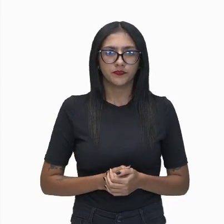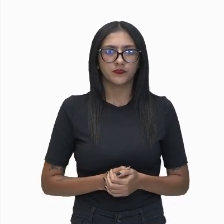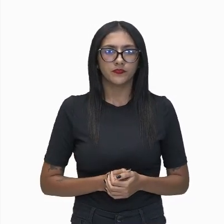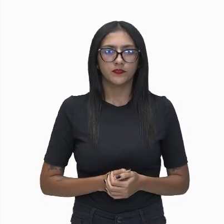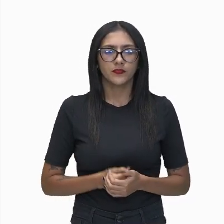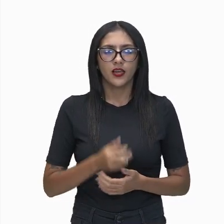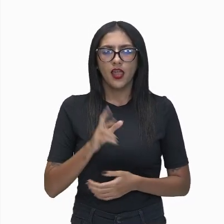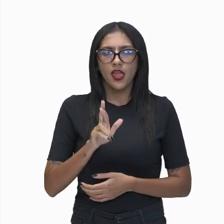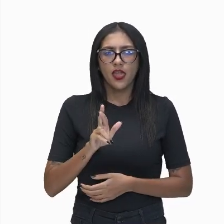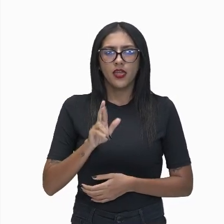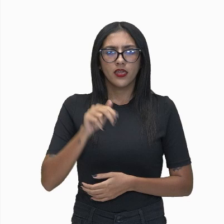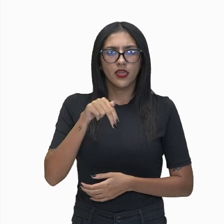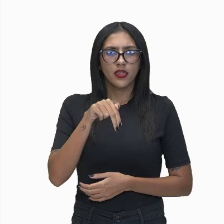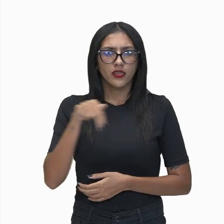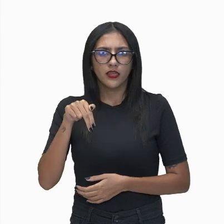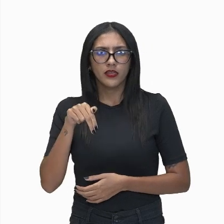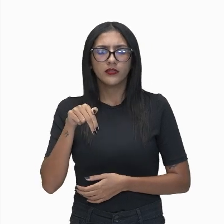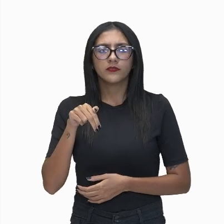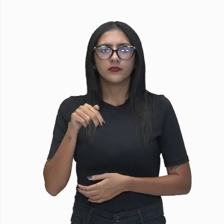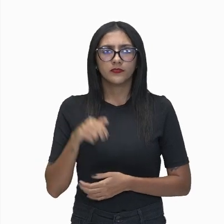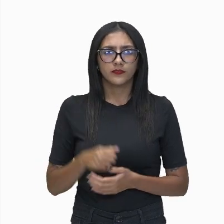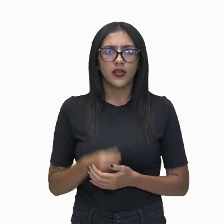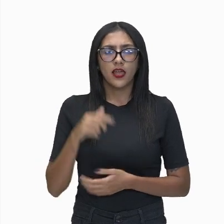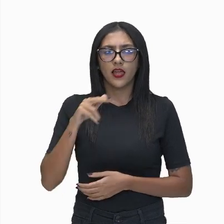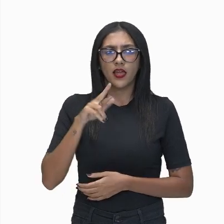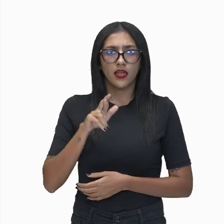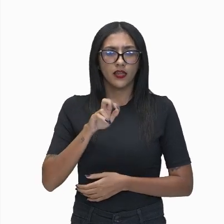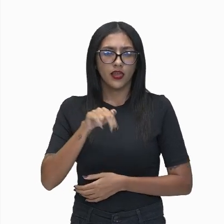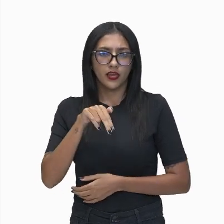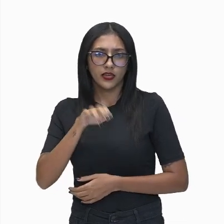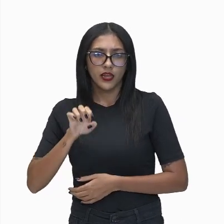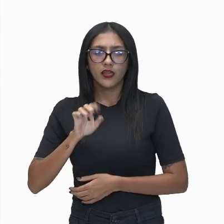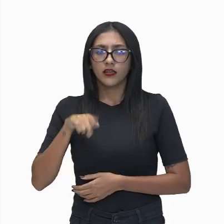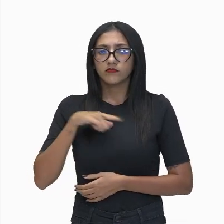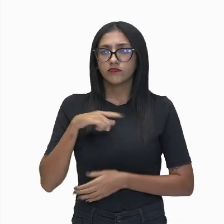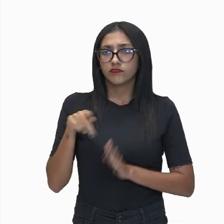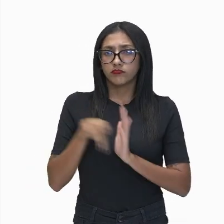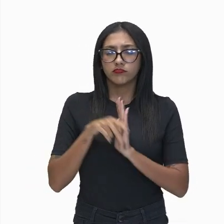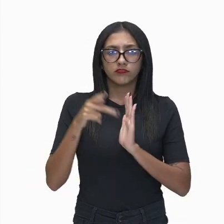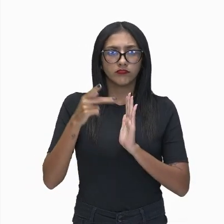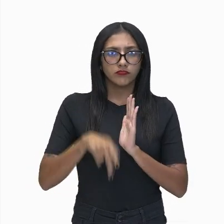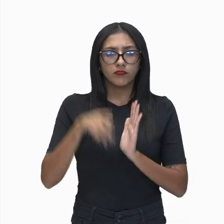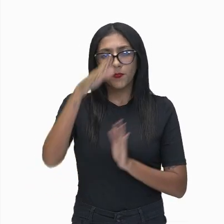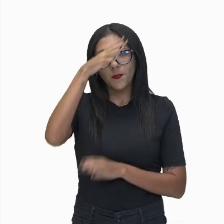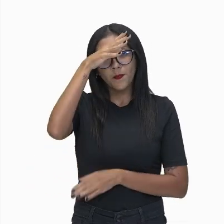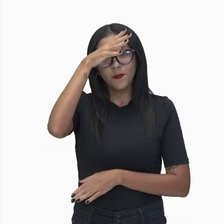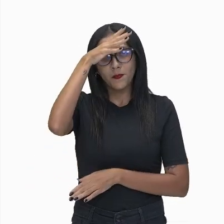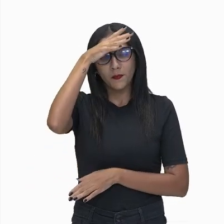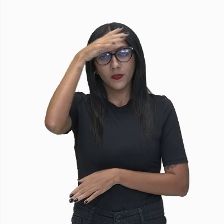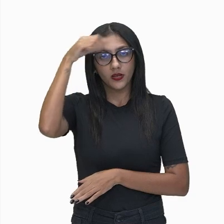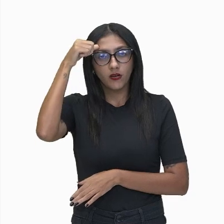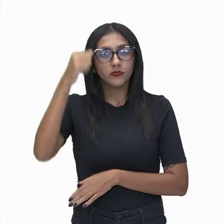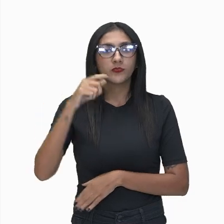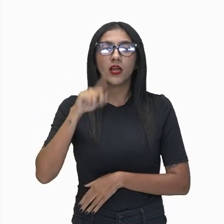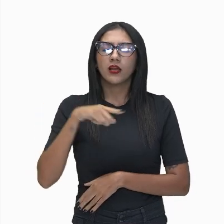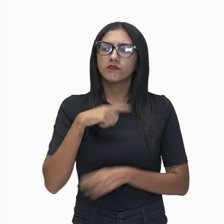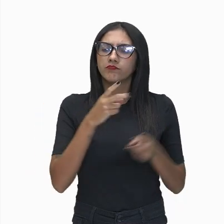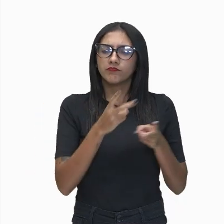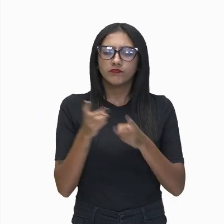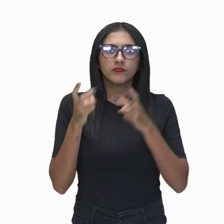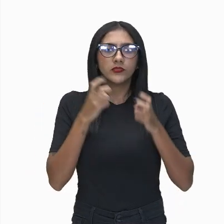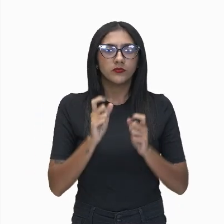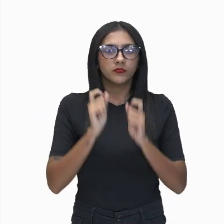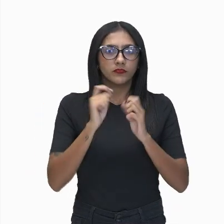RMM, né, que é a região metropolitana de Manaus, né, onde a gente pode observar aí